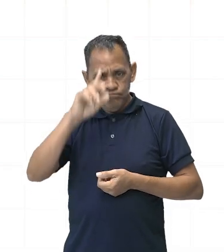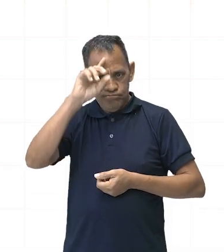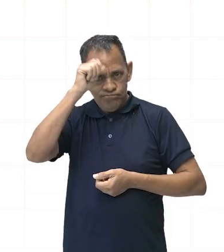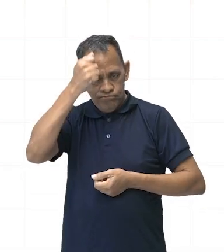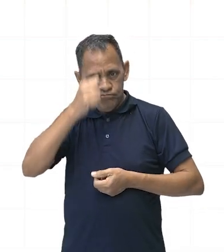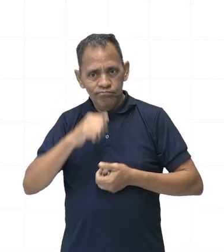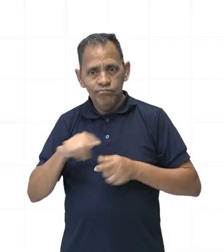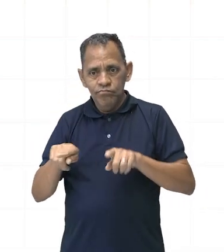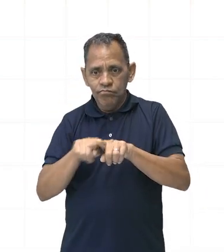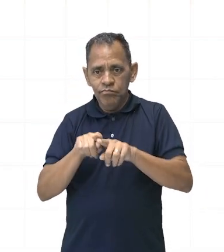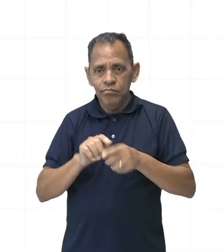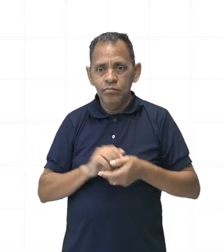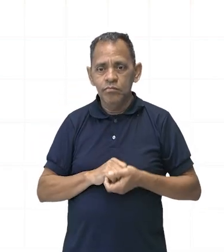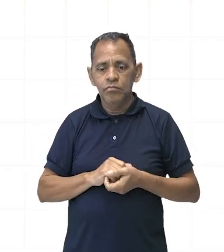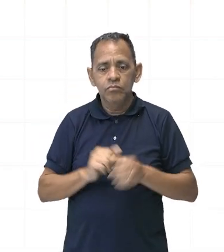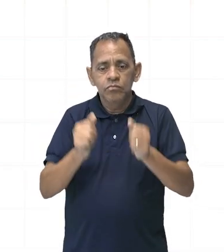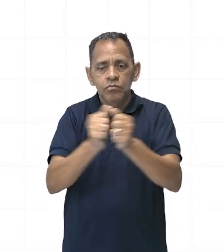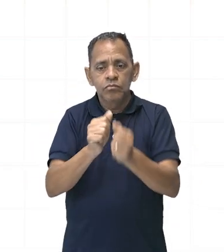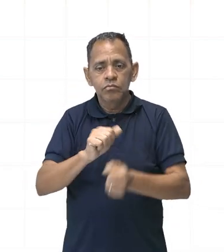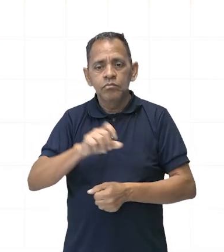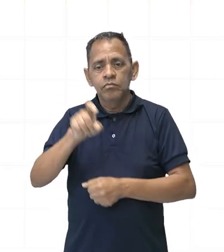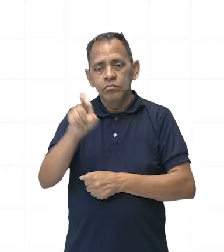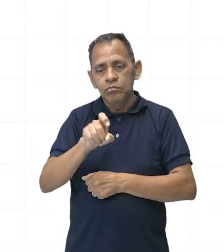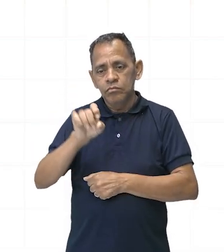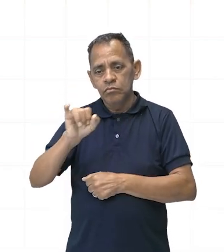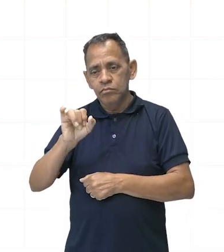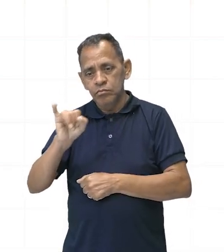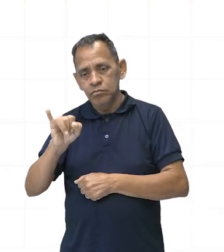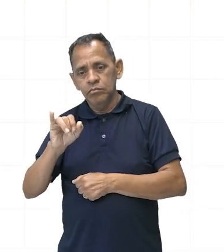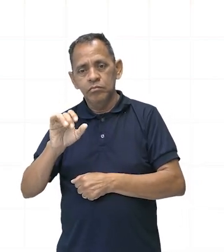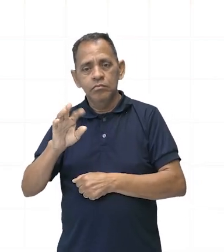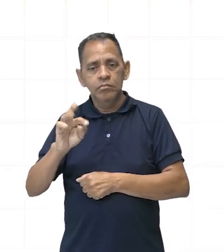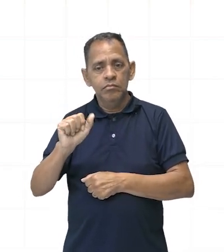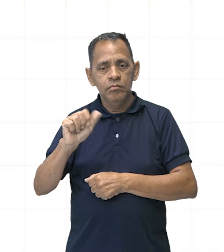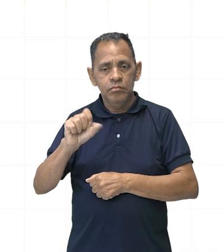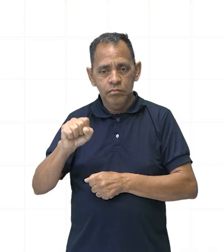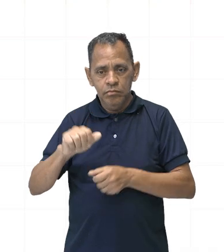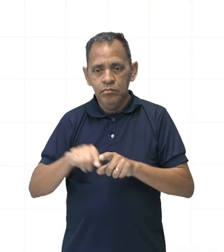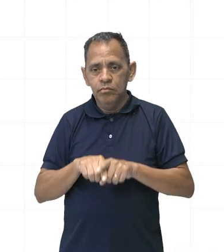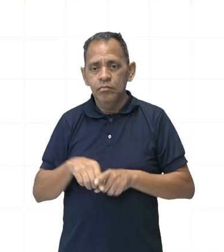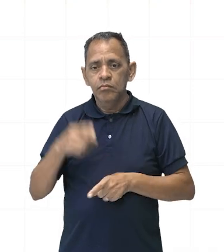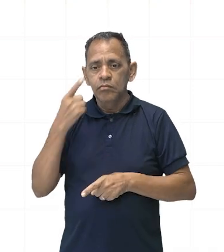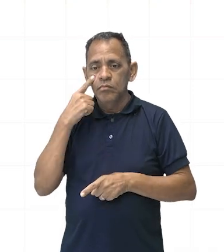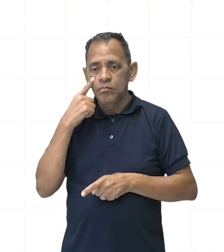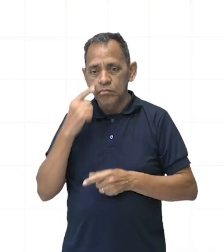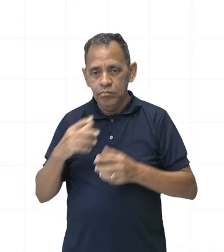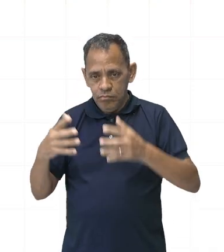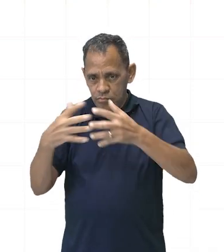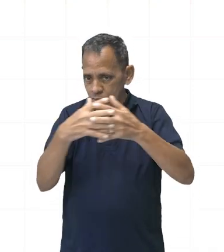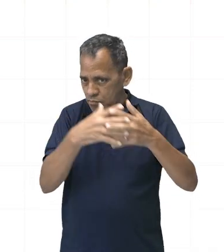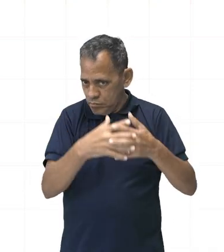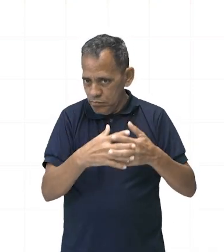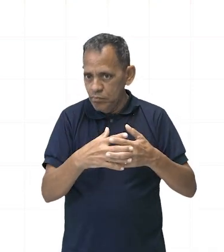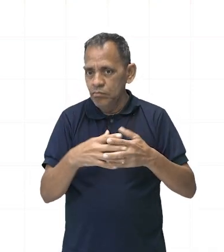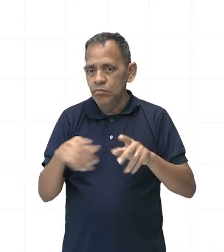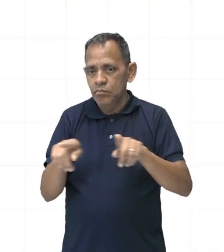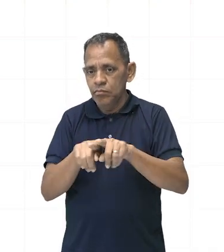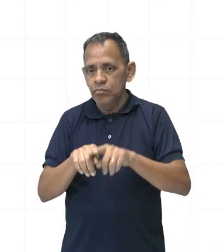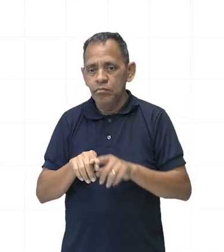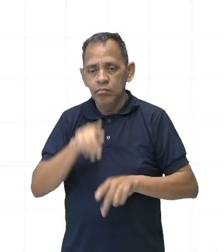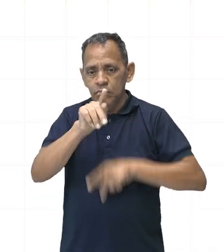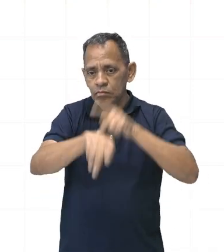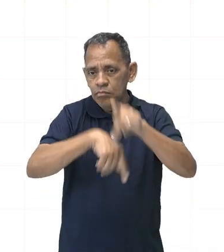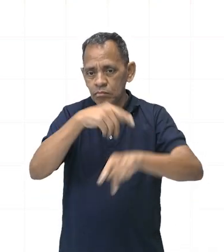junto com os xiitas, ok? Mas a gente observa que esses conflitos, de um certo modo, com o povo